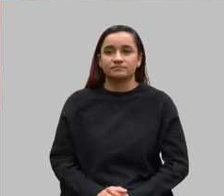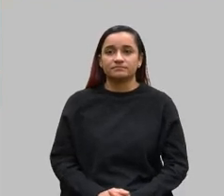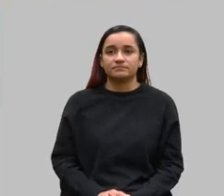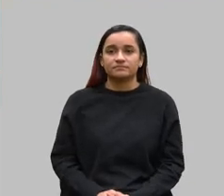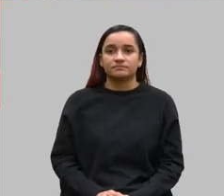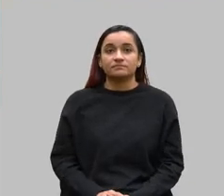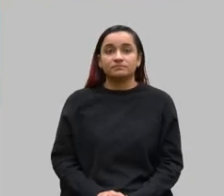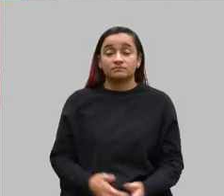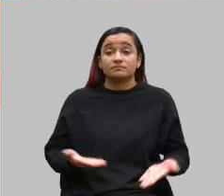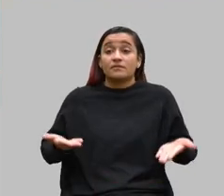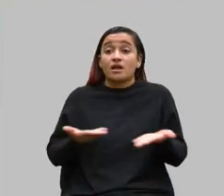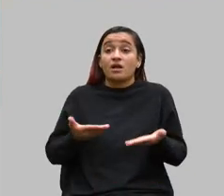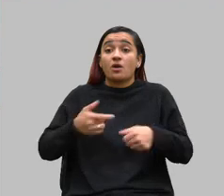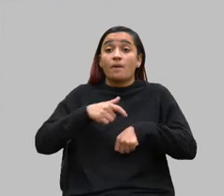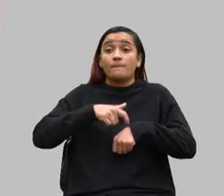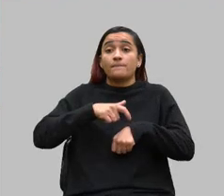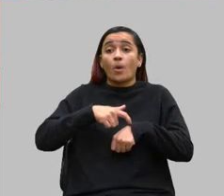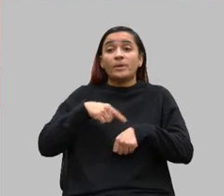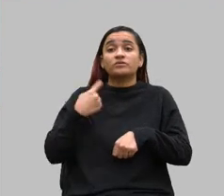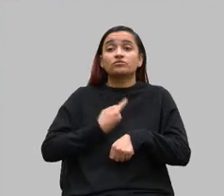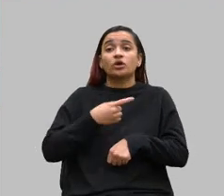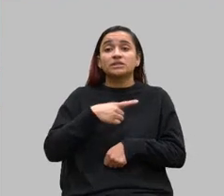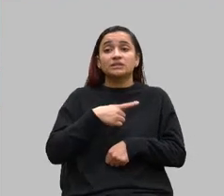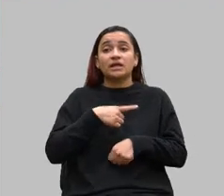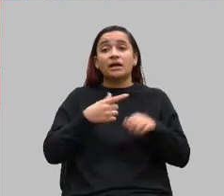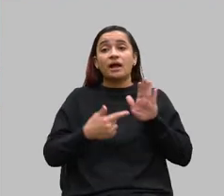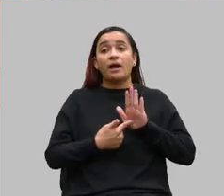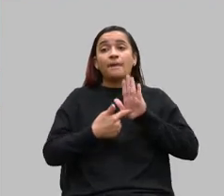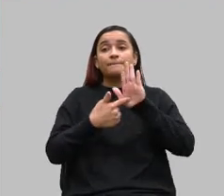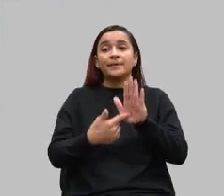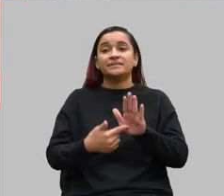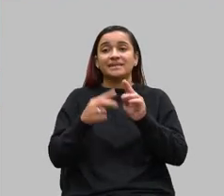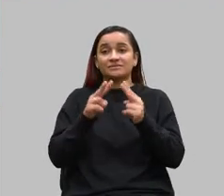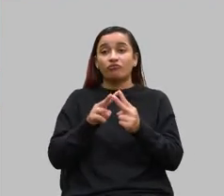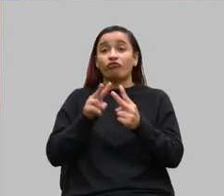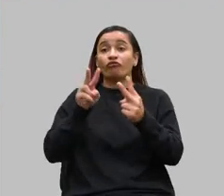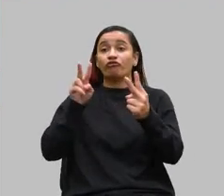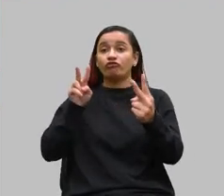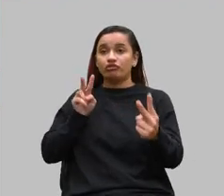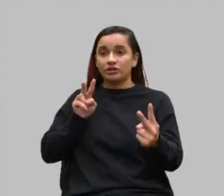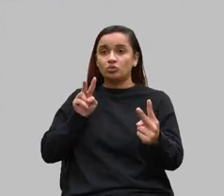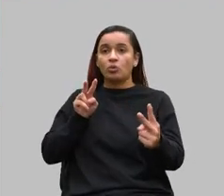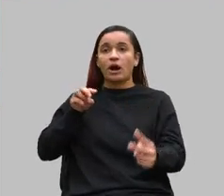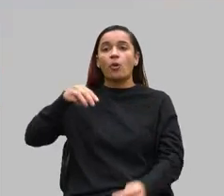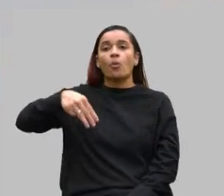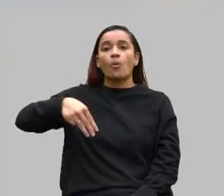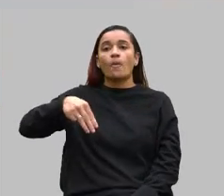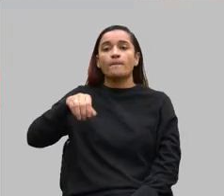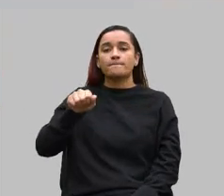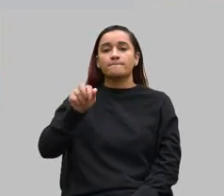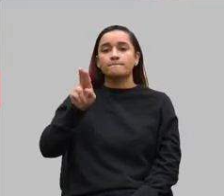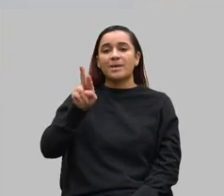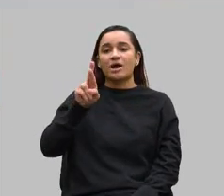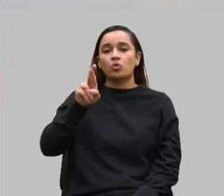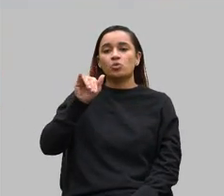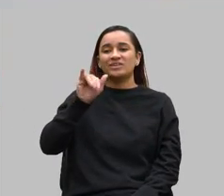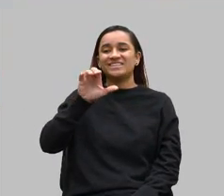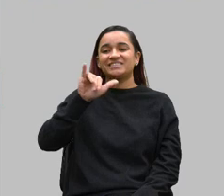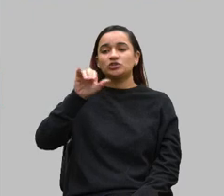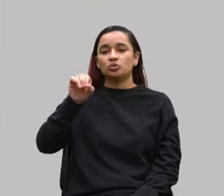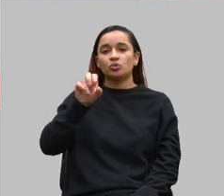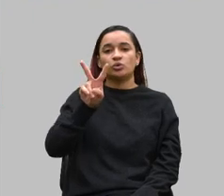neste momento teremos a apresentação de maneira virtual de Maurício Ferreira Vanderley diretor da